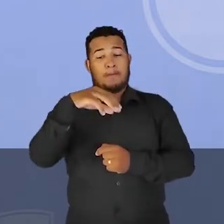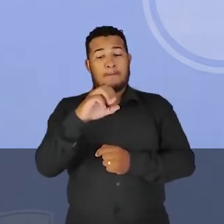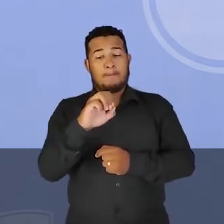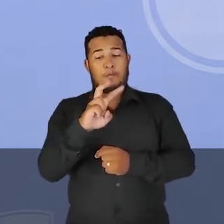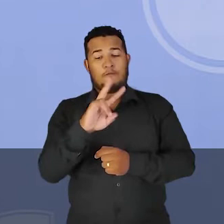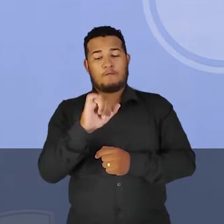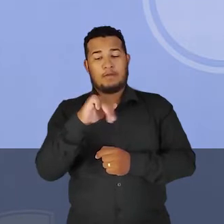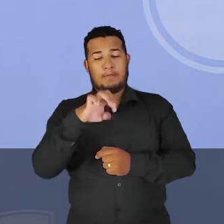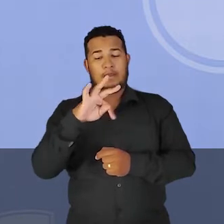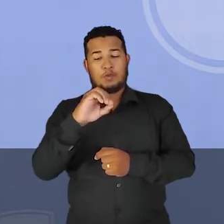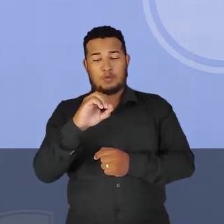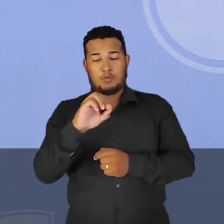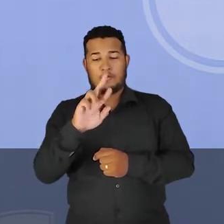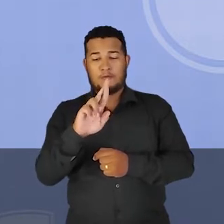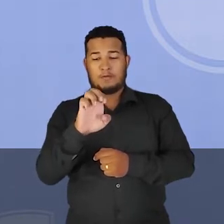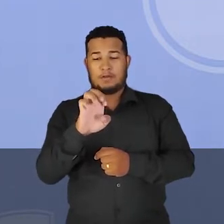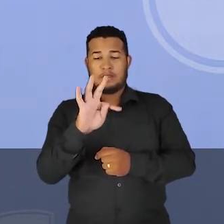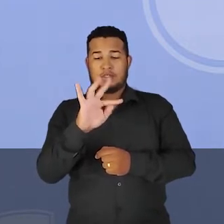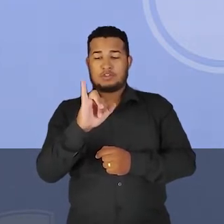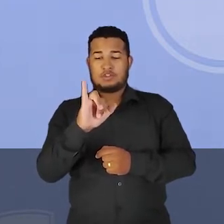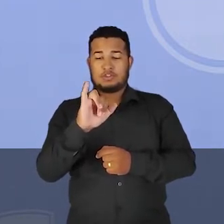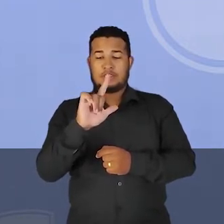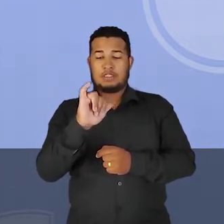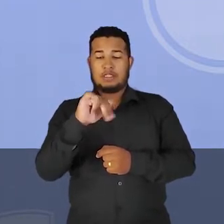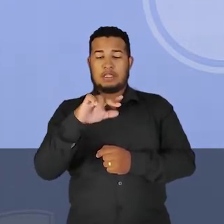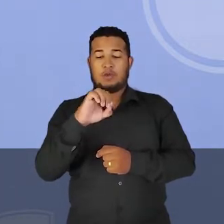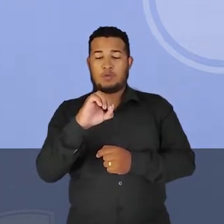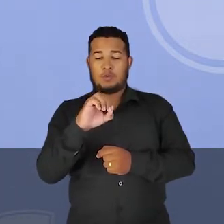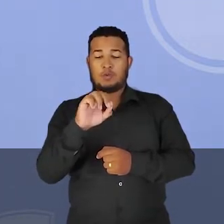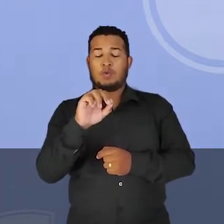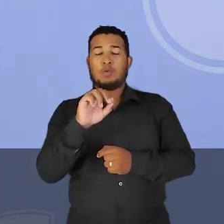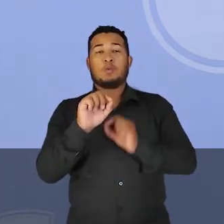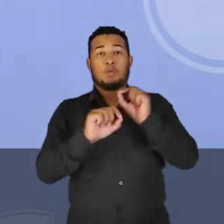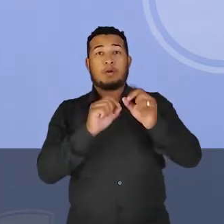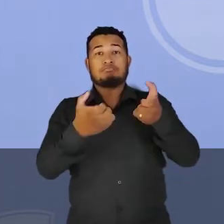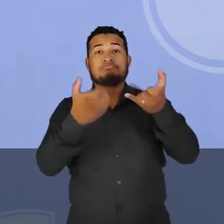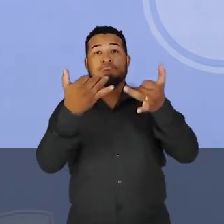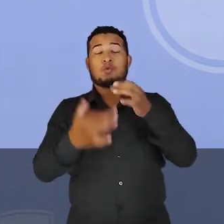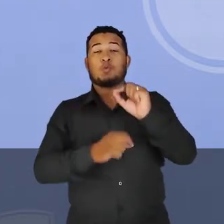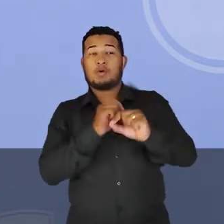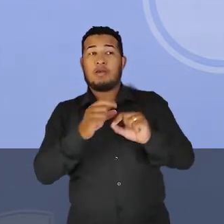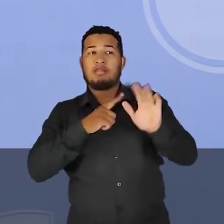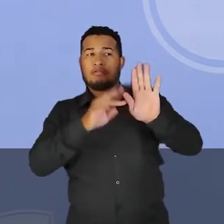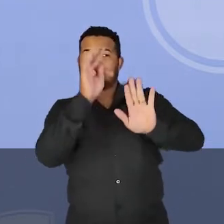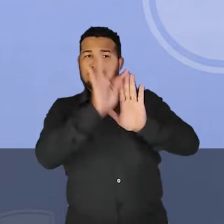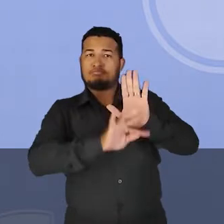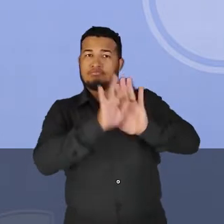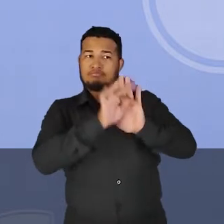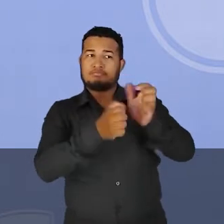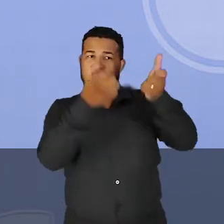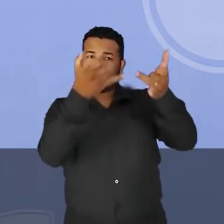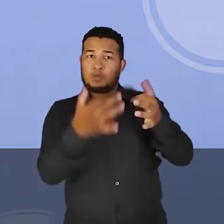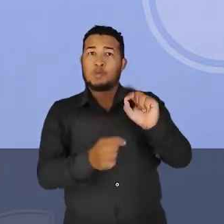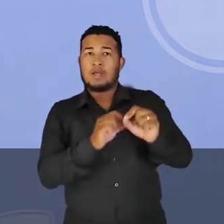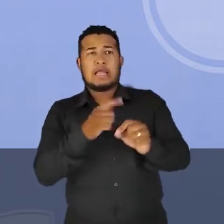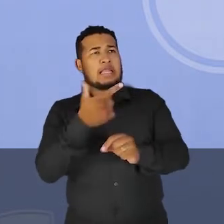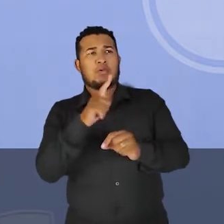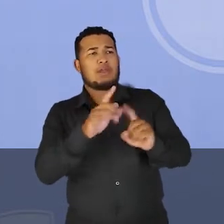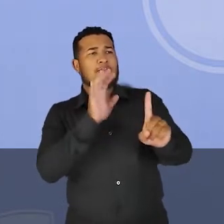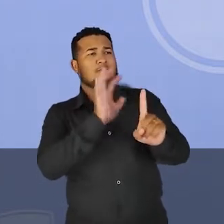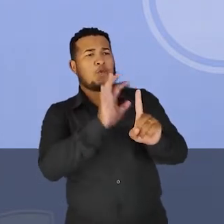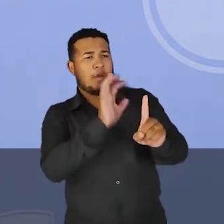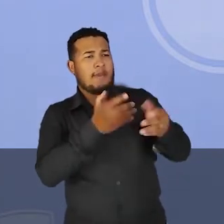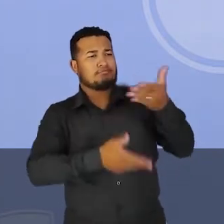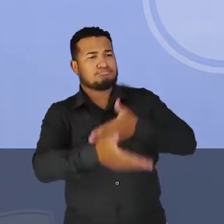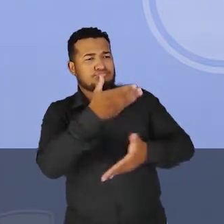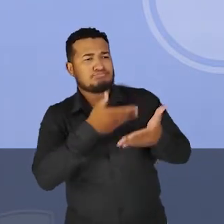retilíneo uniforme, ou MRU, o texto diz que se ele está neste movimento e nenhum agente externo